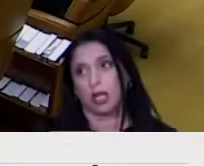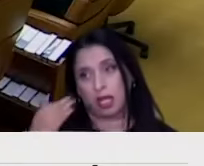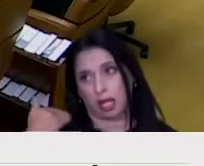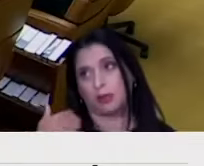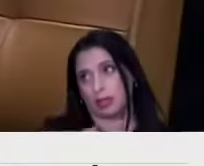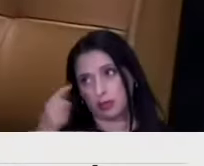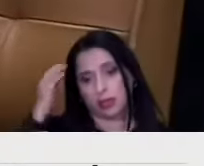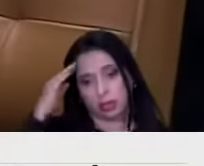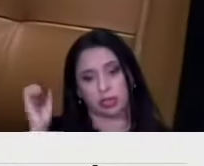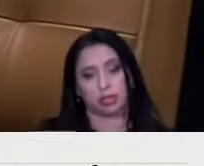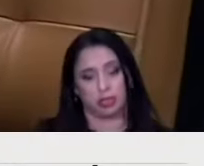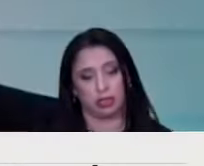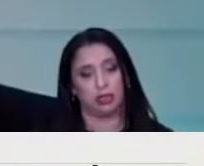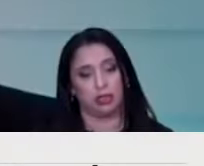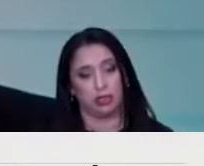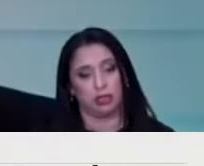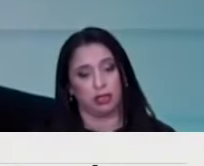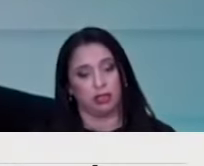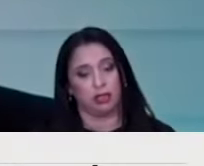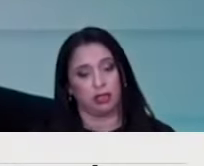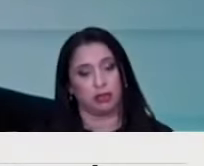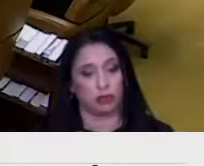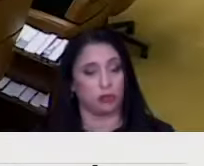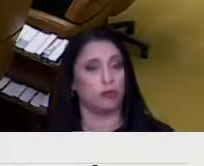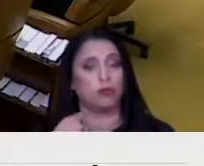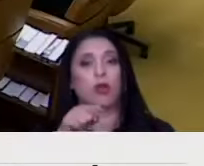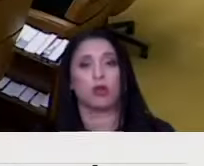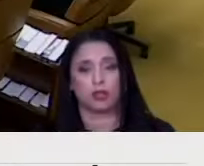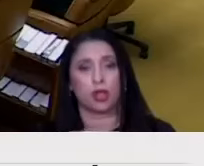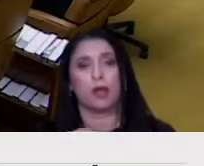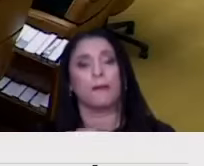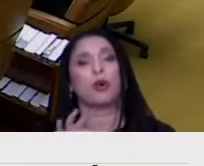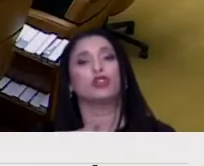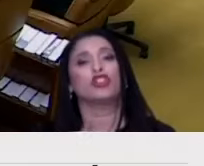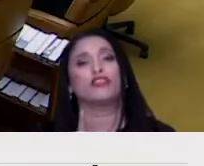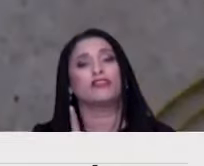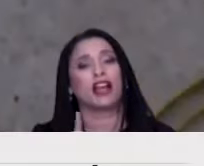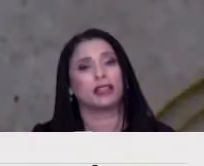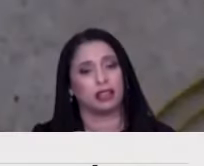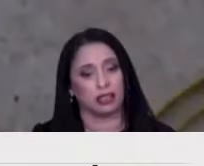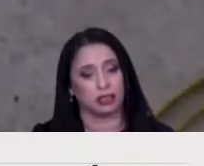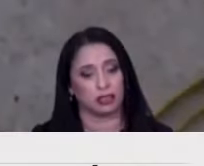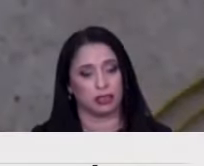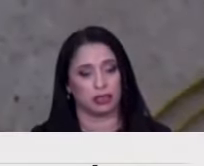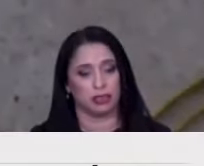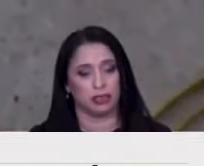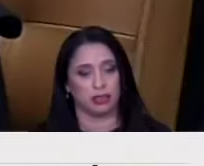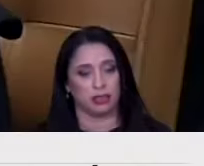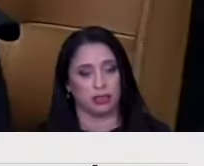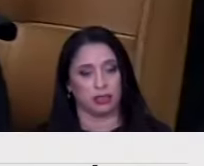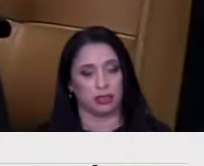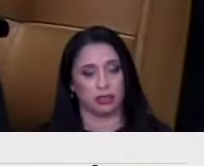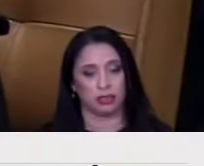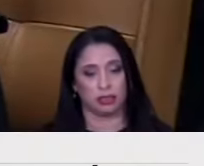que analisem as condutas dos agentes de segurança, evitando que se investigue todo e qualquer caso, como até aqueles